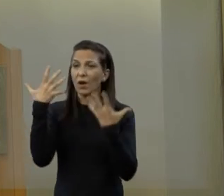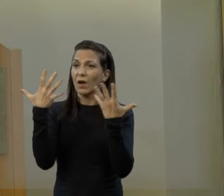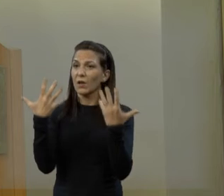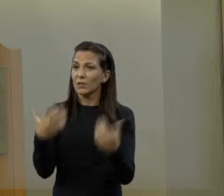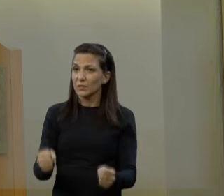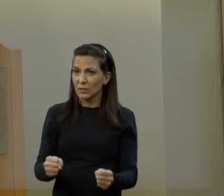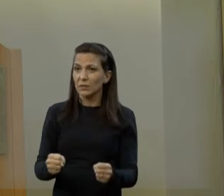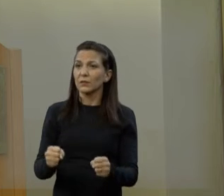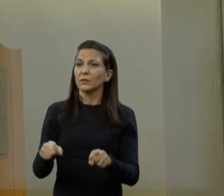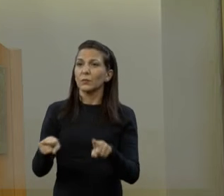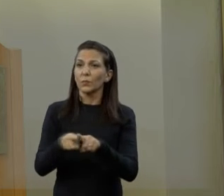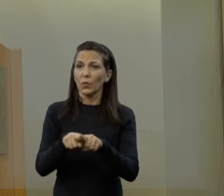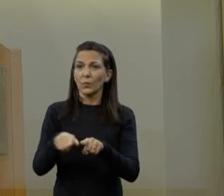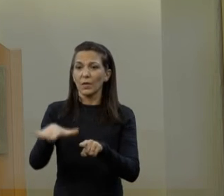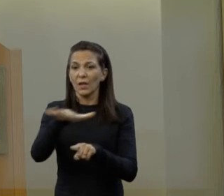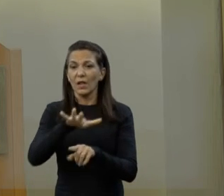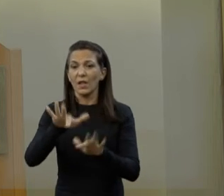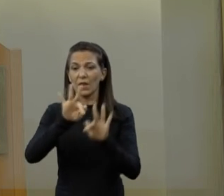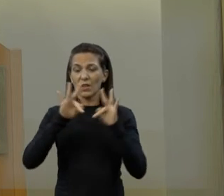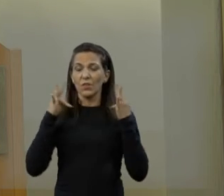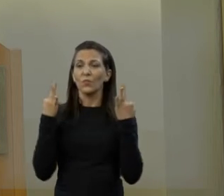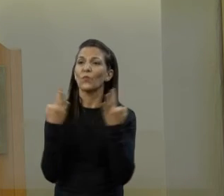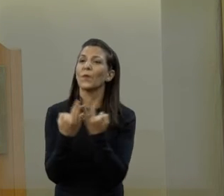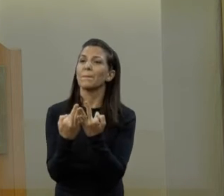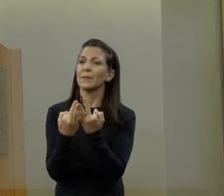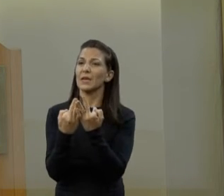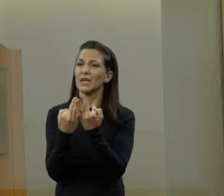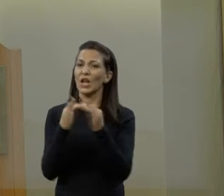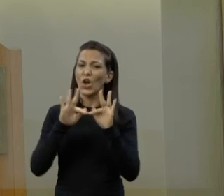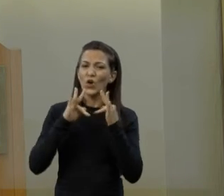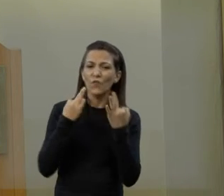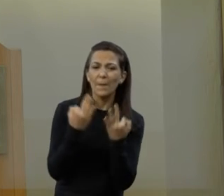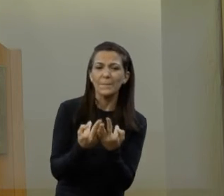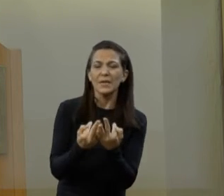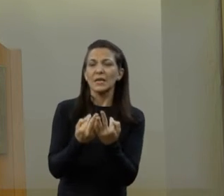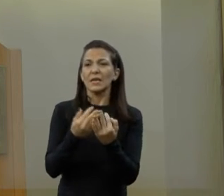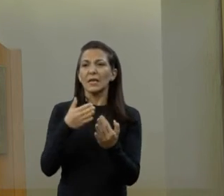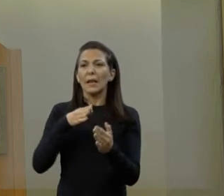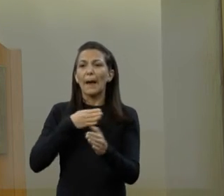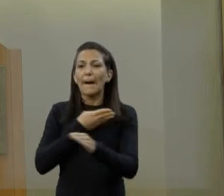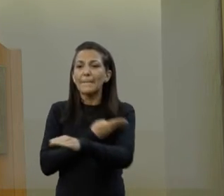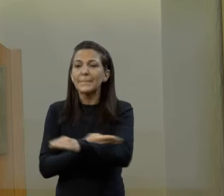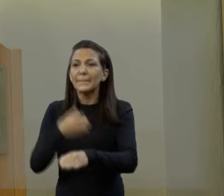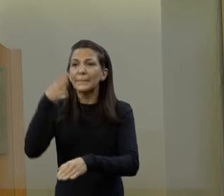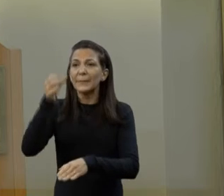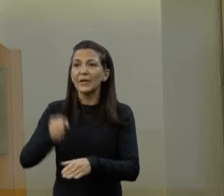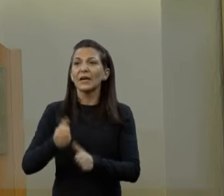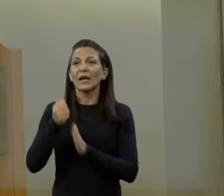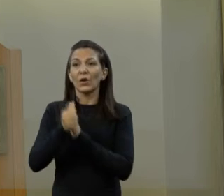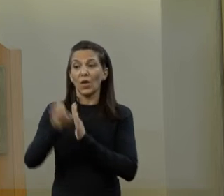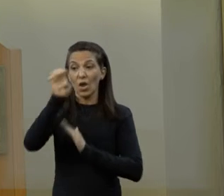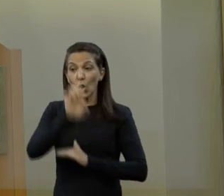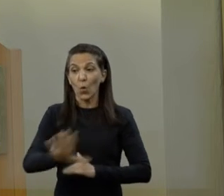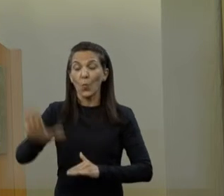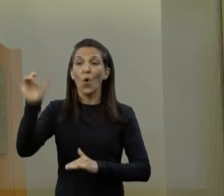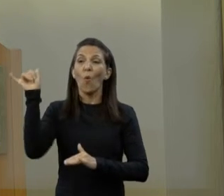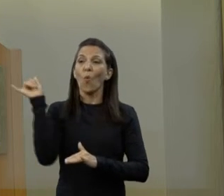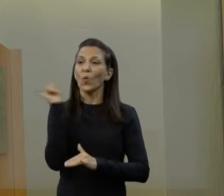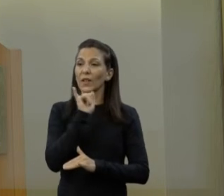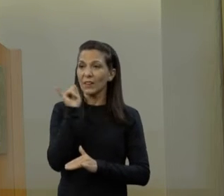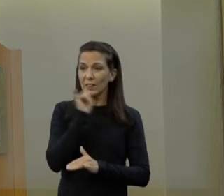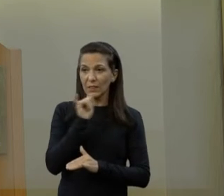admitido nos admitido nos seios da família dessa família branca de araraquara de europeus italianos